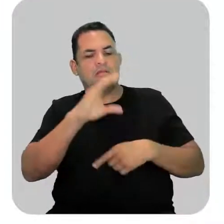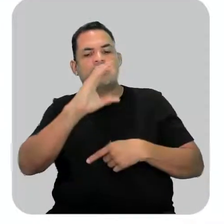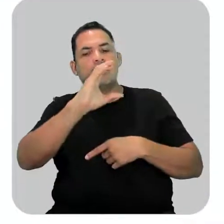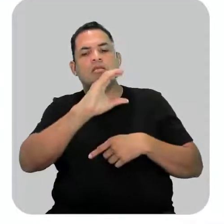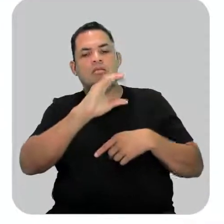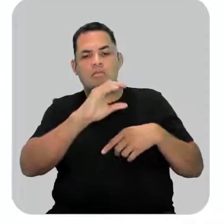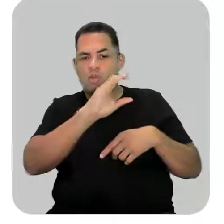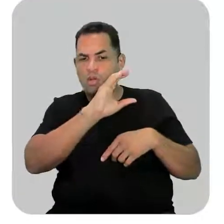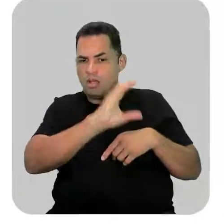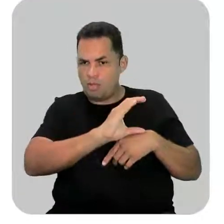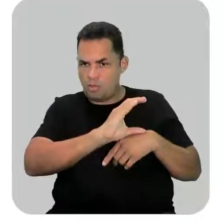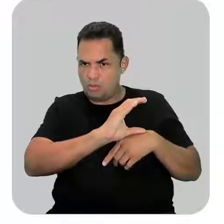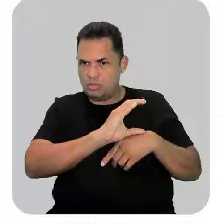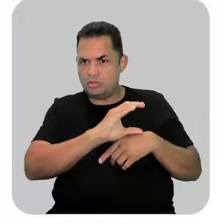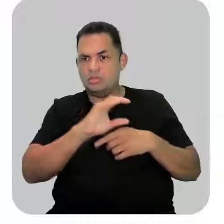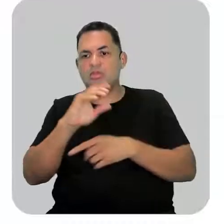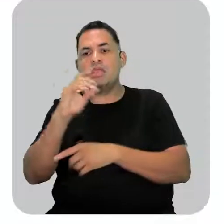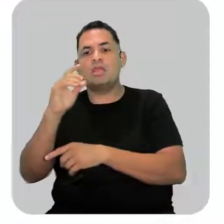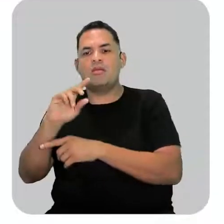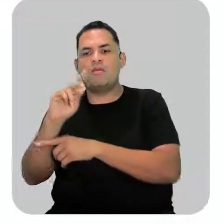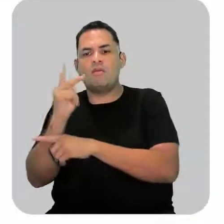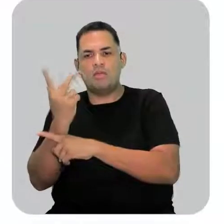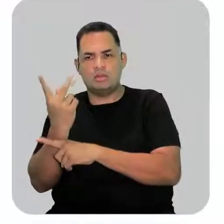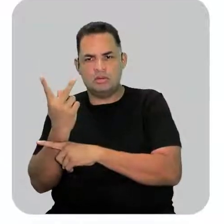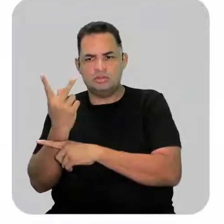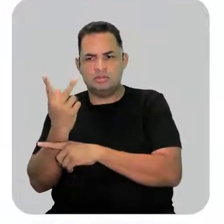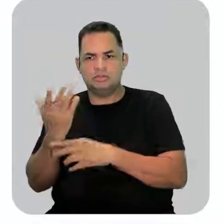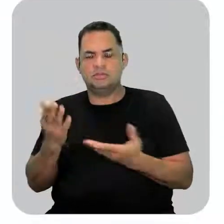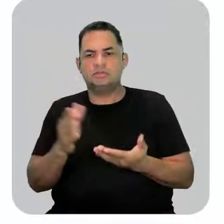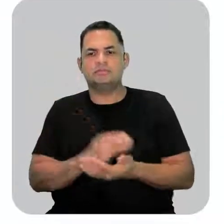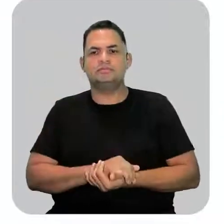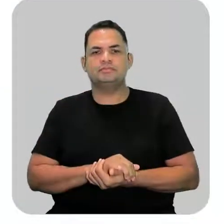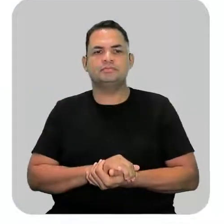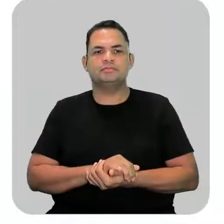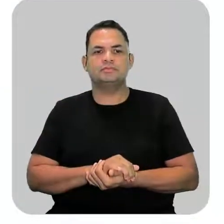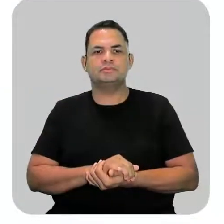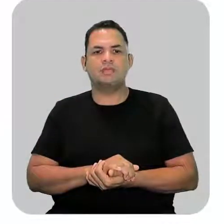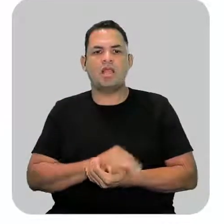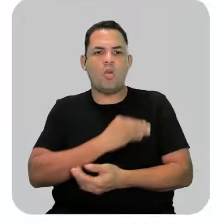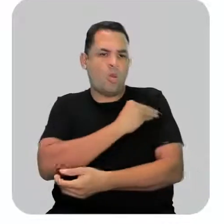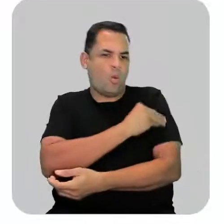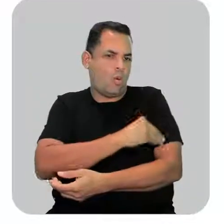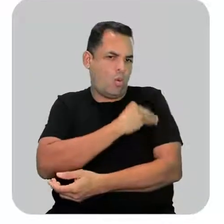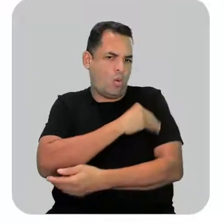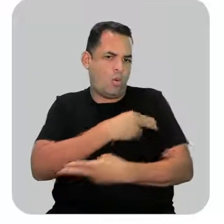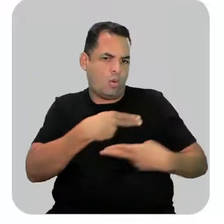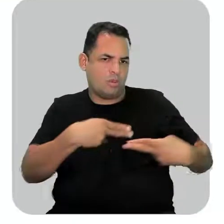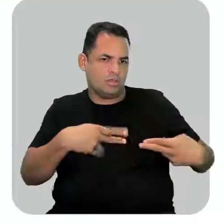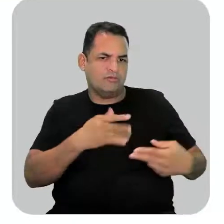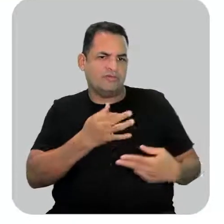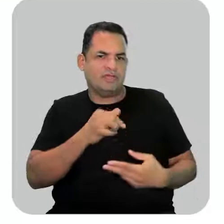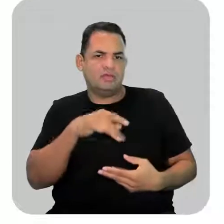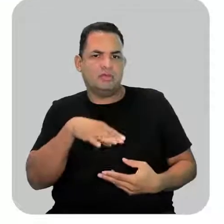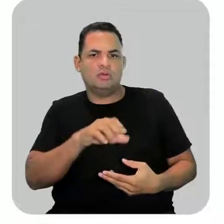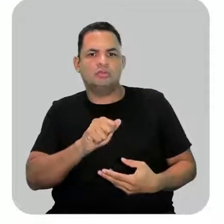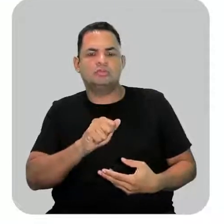carbono e do hidrogênio. Elas são os álcools, os